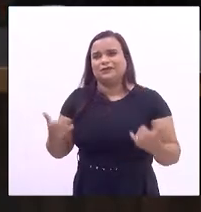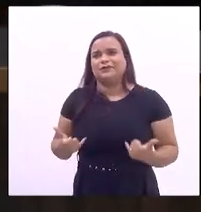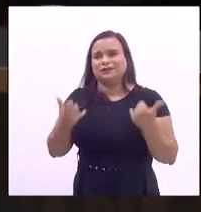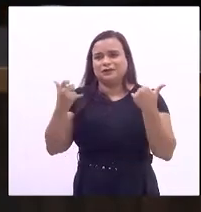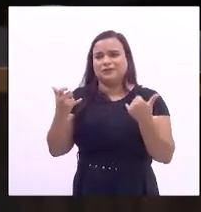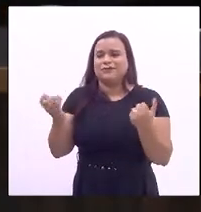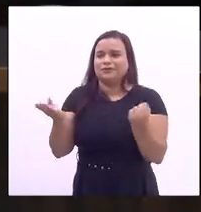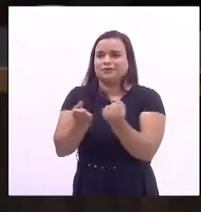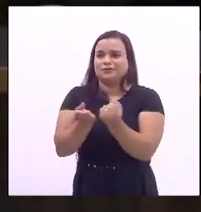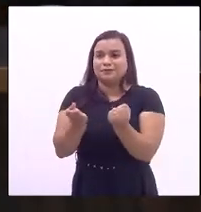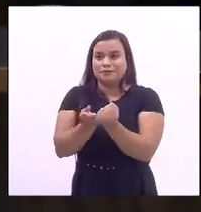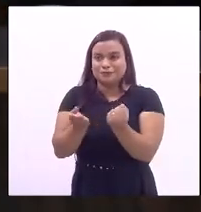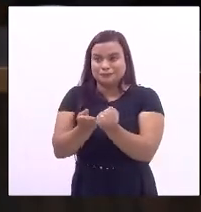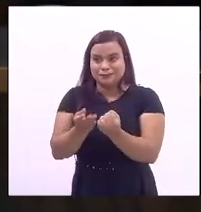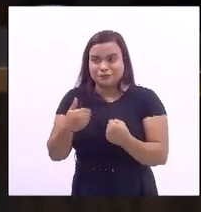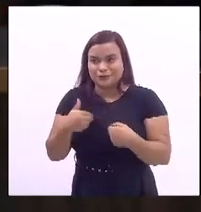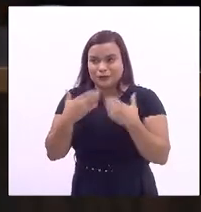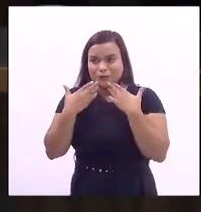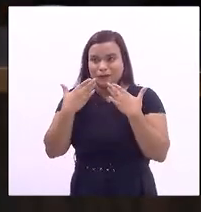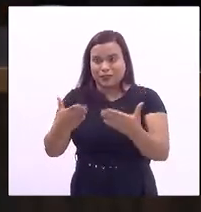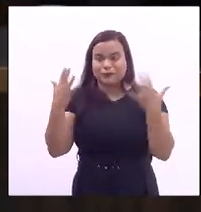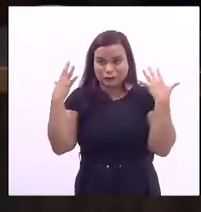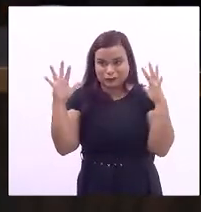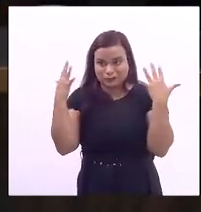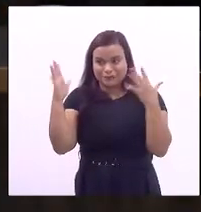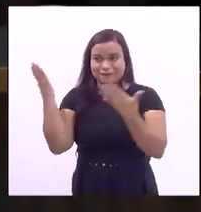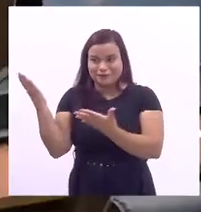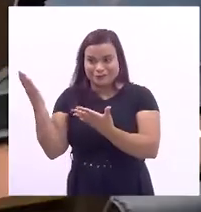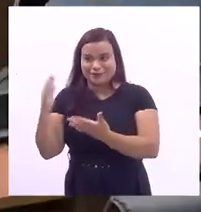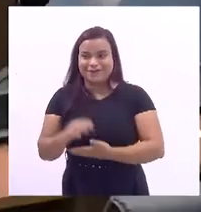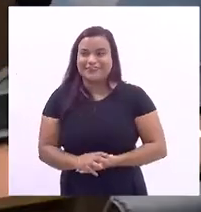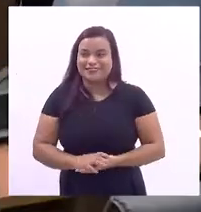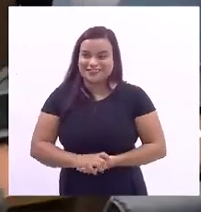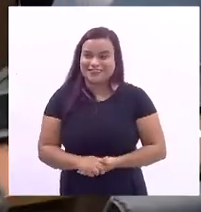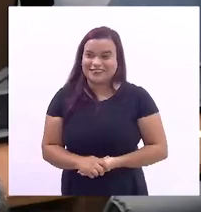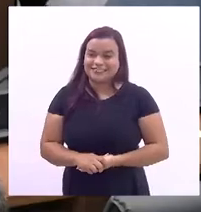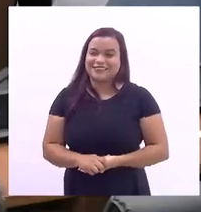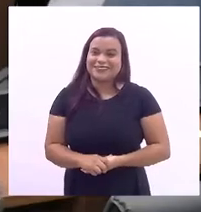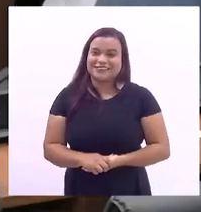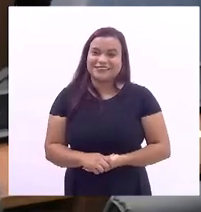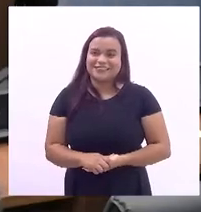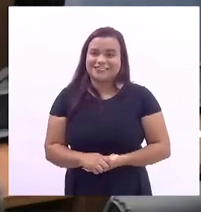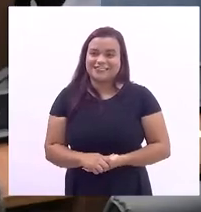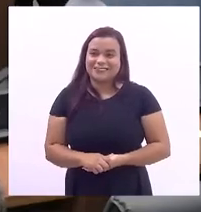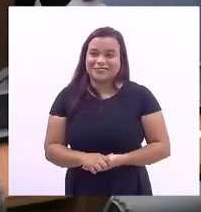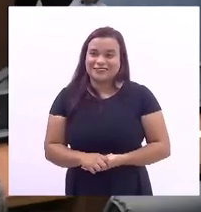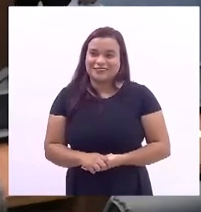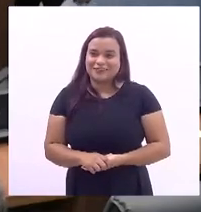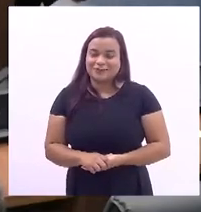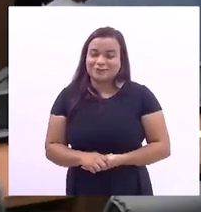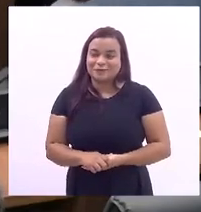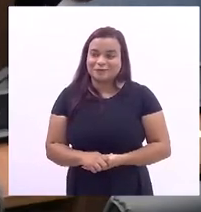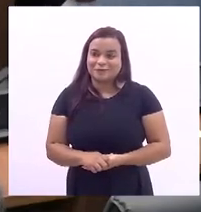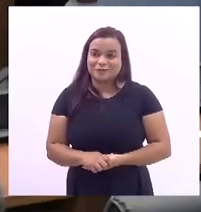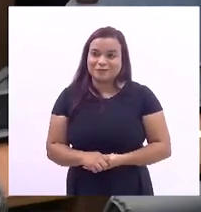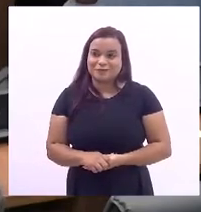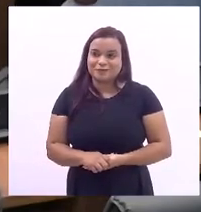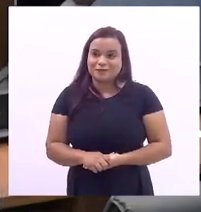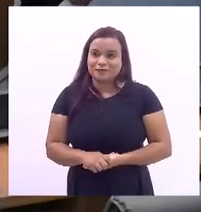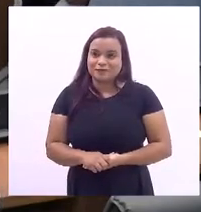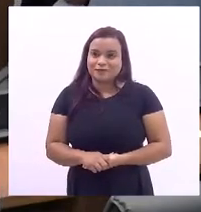dia Samuel Malafaia peço uma salva de palmas E aí